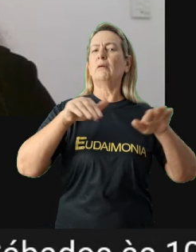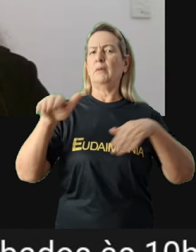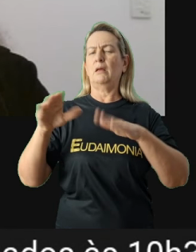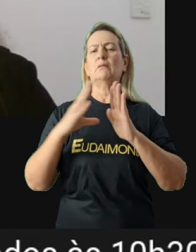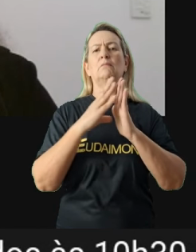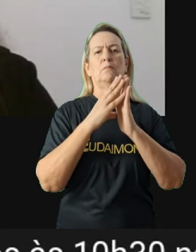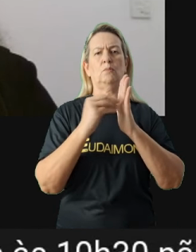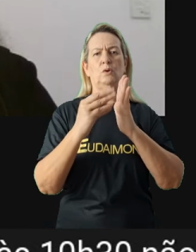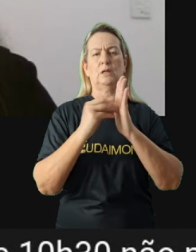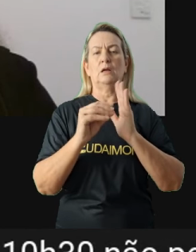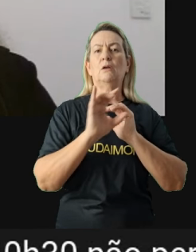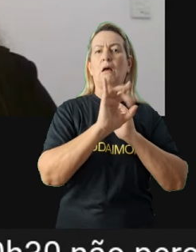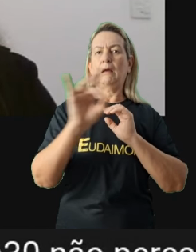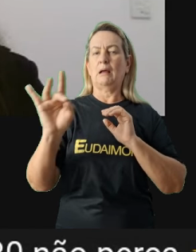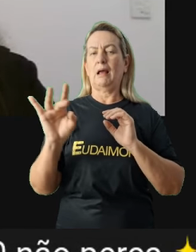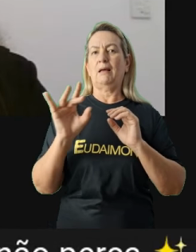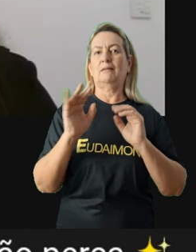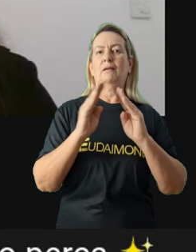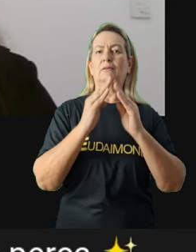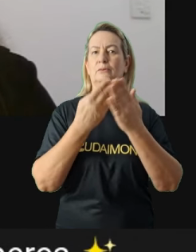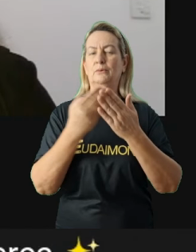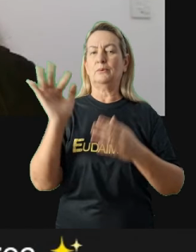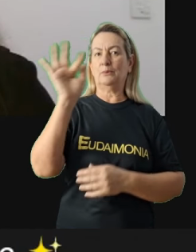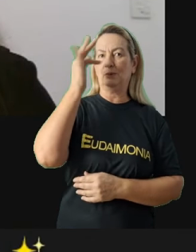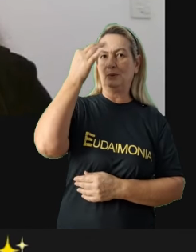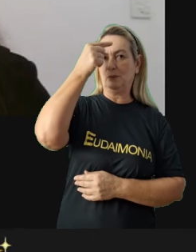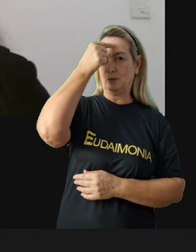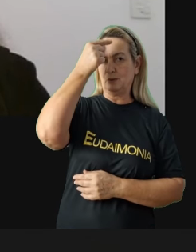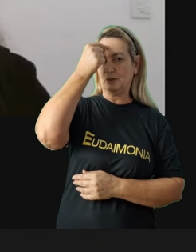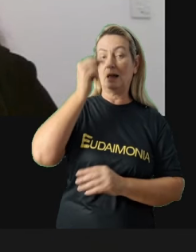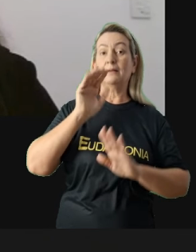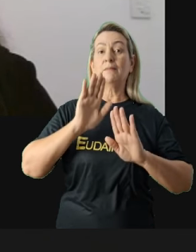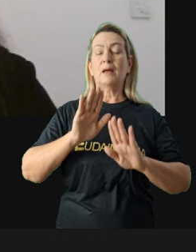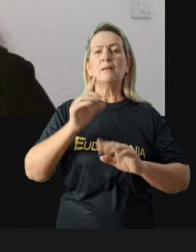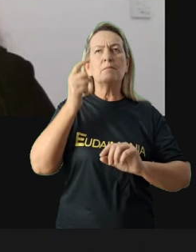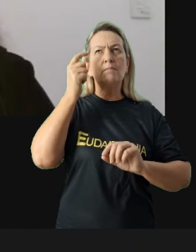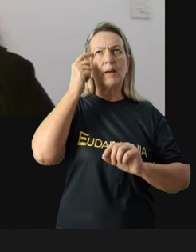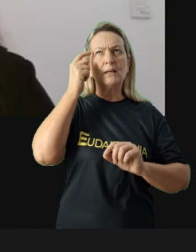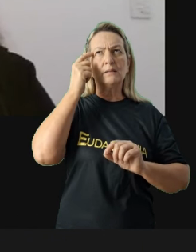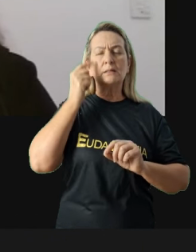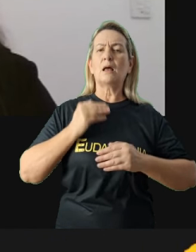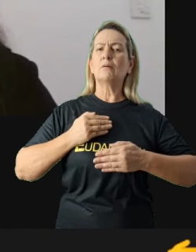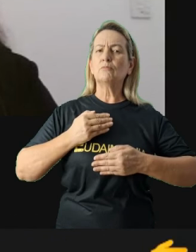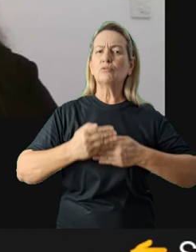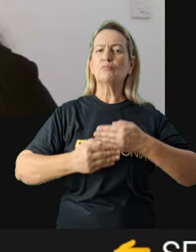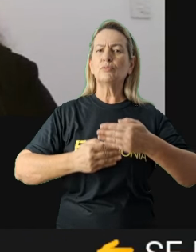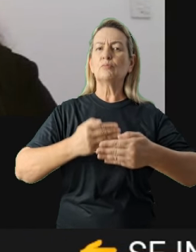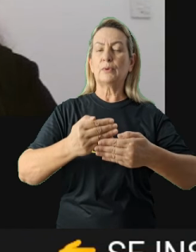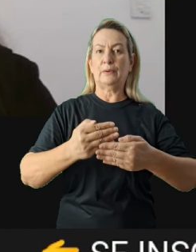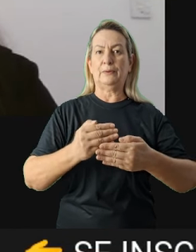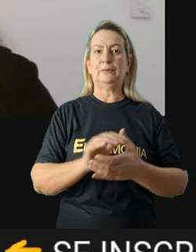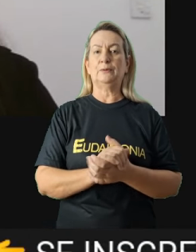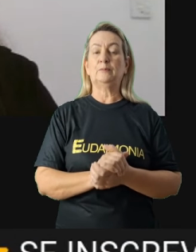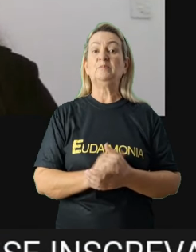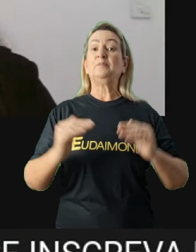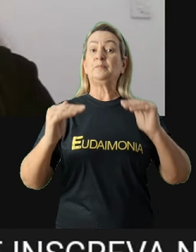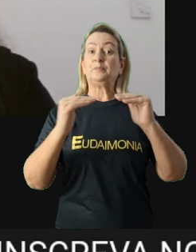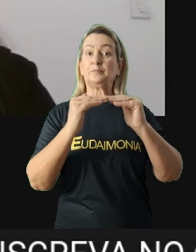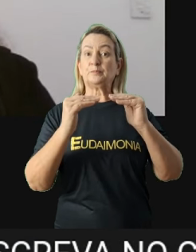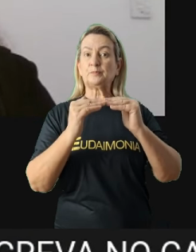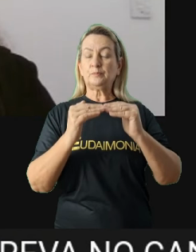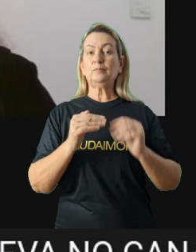lá, dependendo da modelagem de cada instituição, mas é muito isso, sabe, da gente repensar o